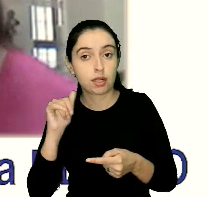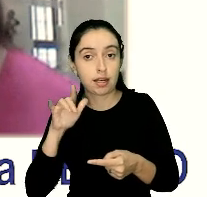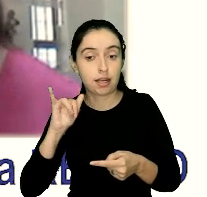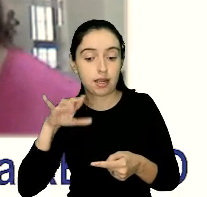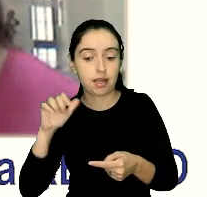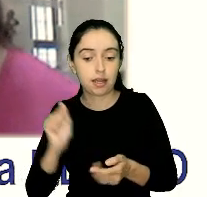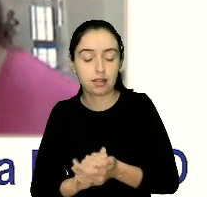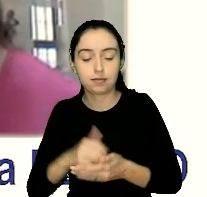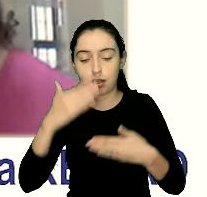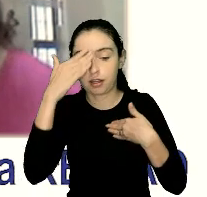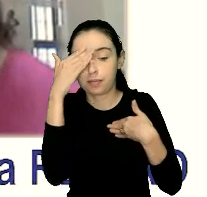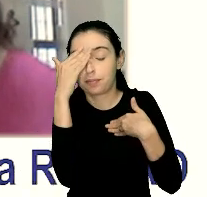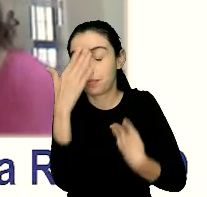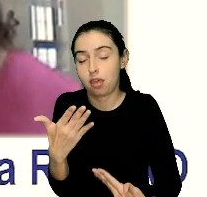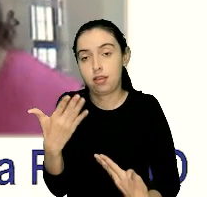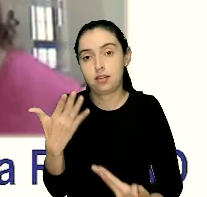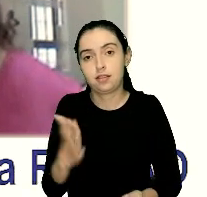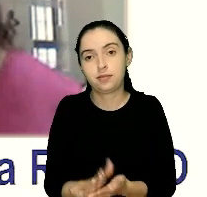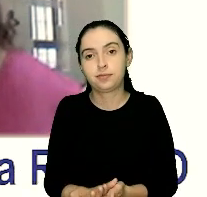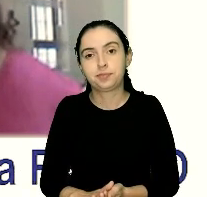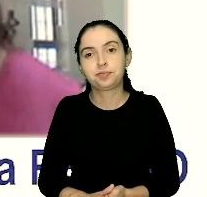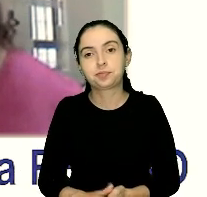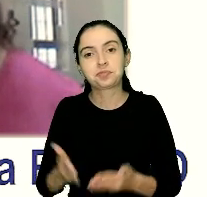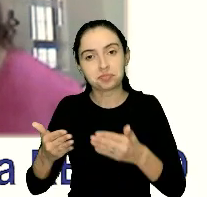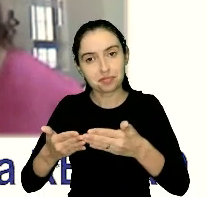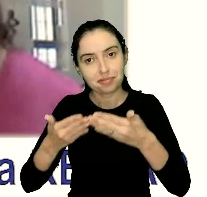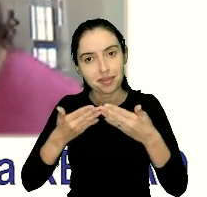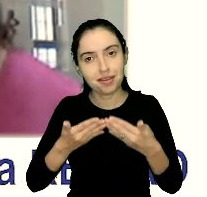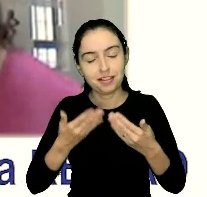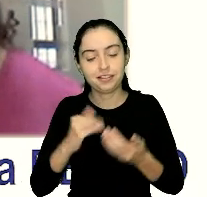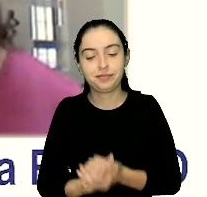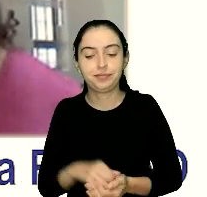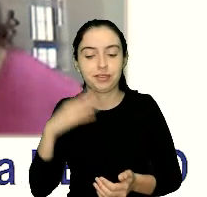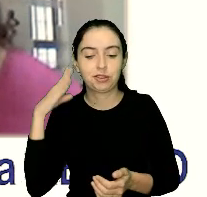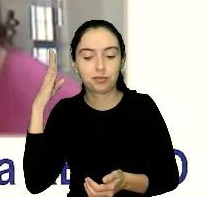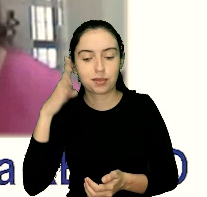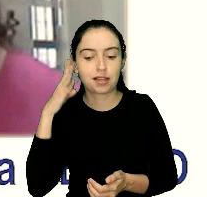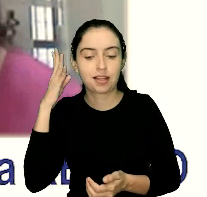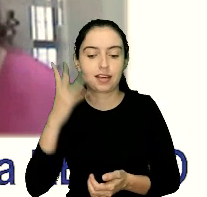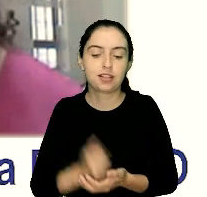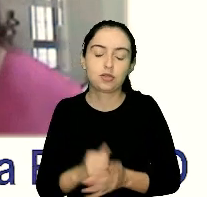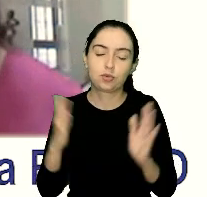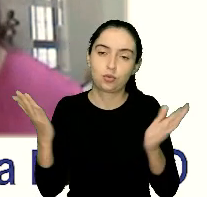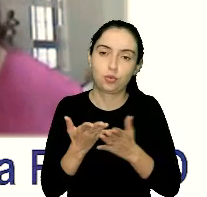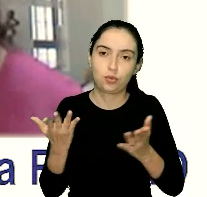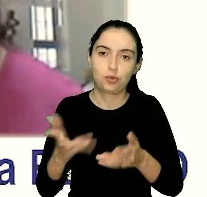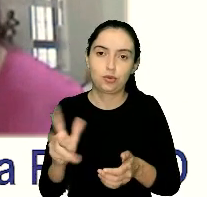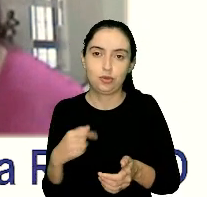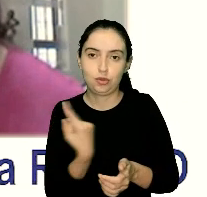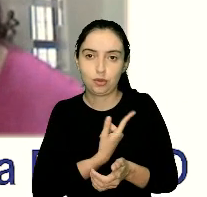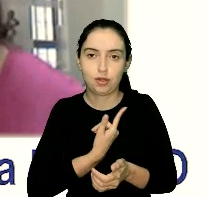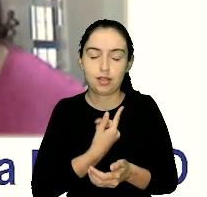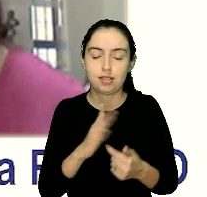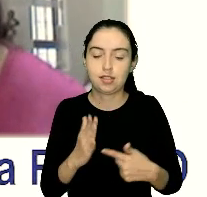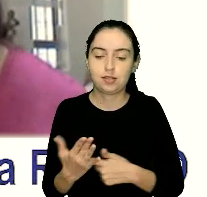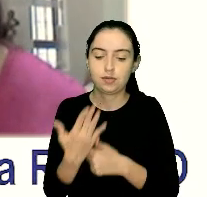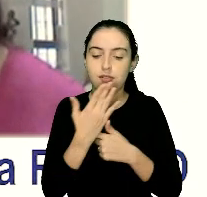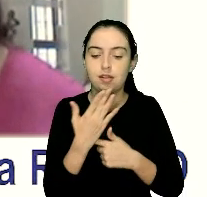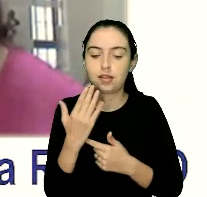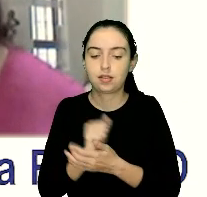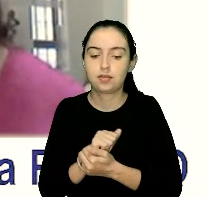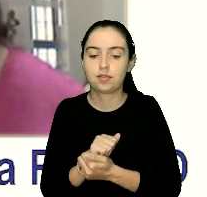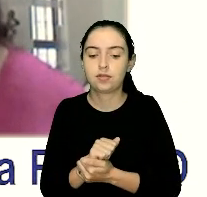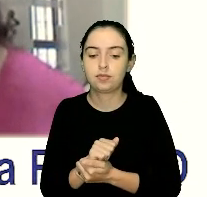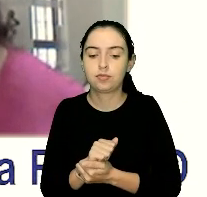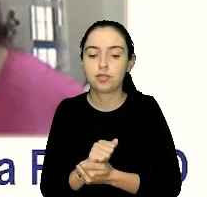pela sua disposição em estar aqui hoje conosco, trazendo a sua valiosa contribuição,